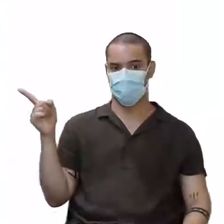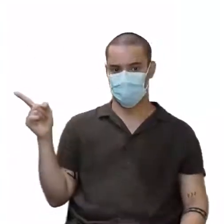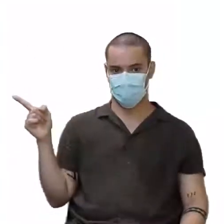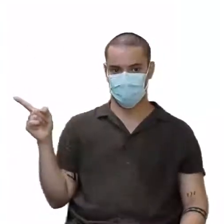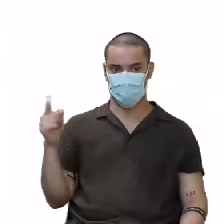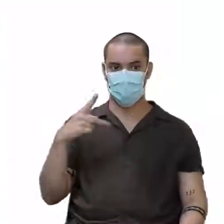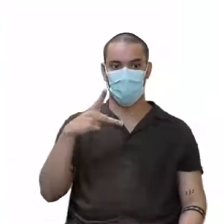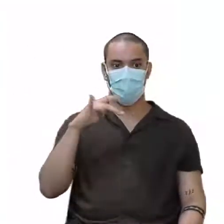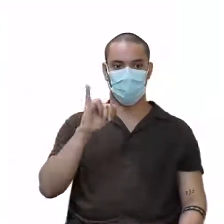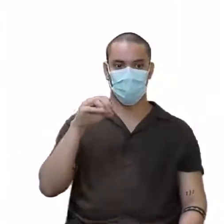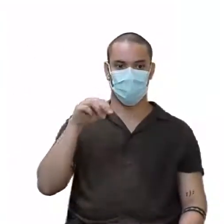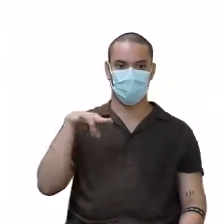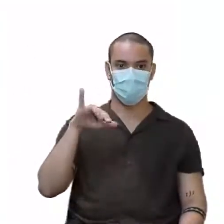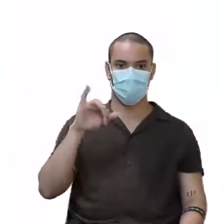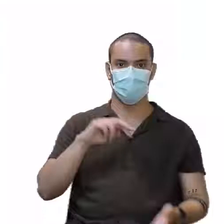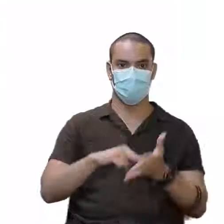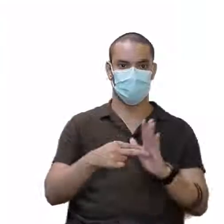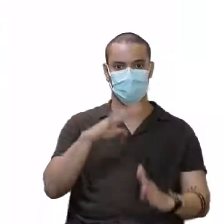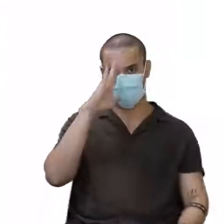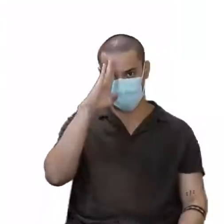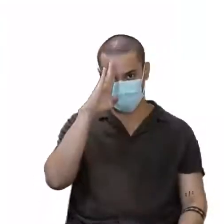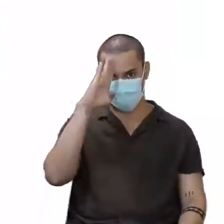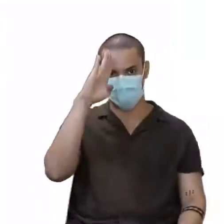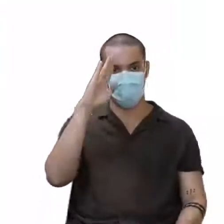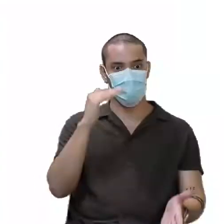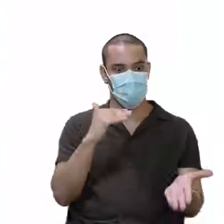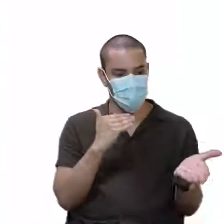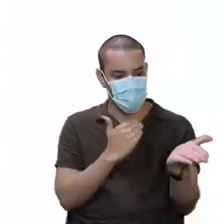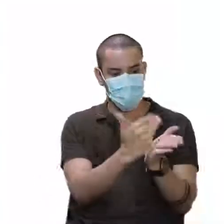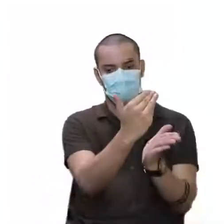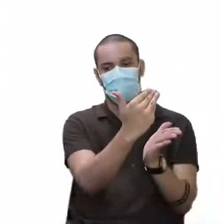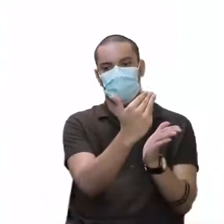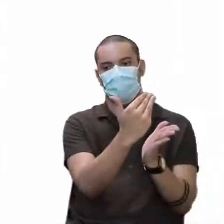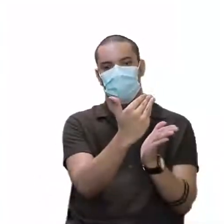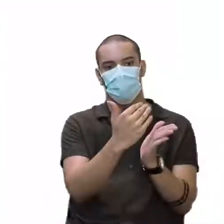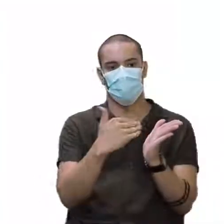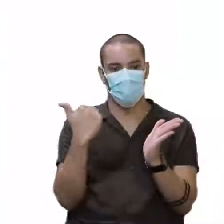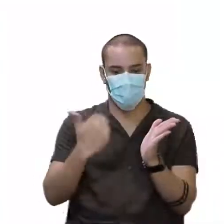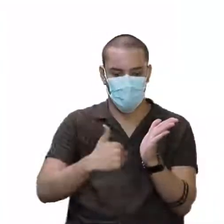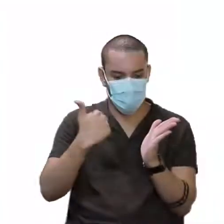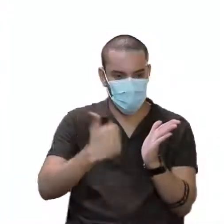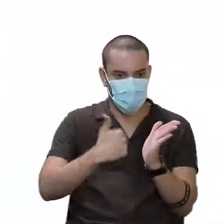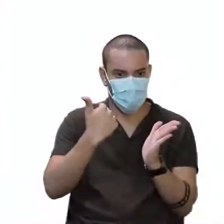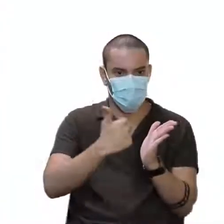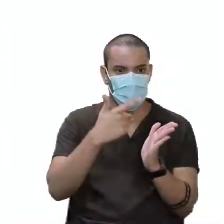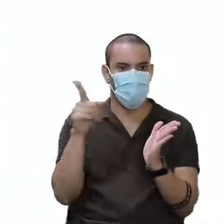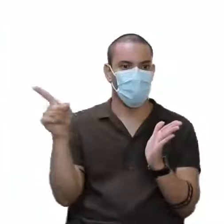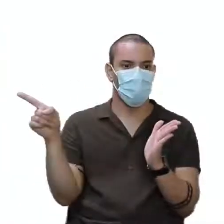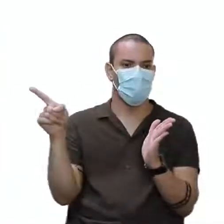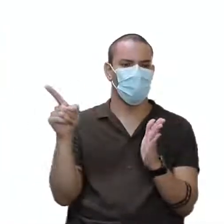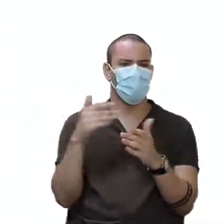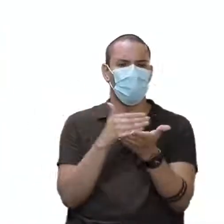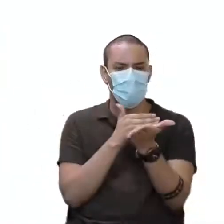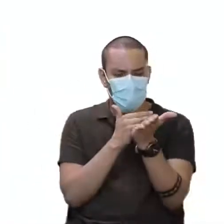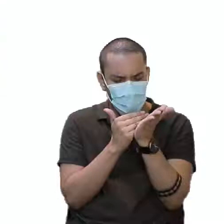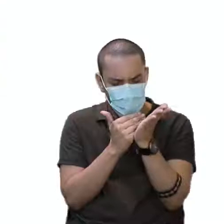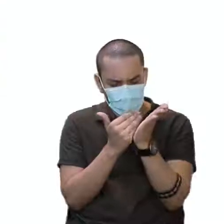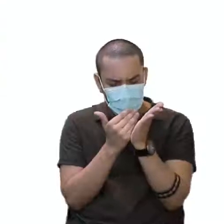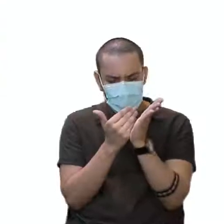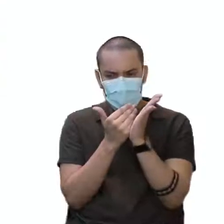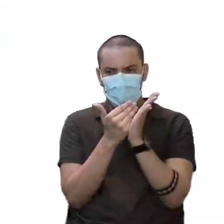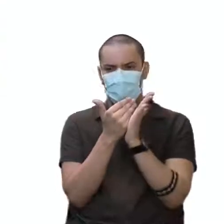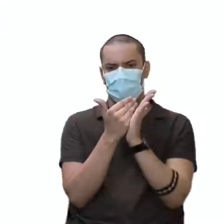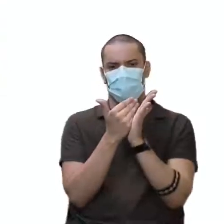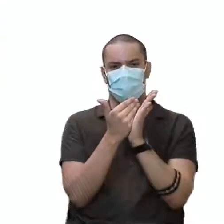A fase pioneira, onde você tem as primeiras formas de vida se desenvolvendo, desde os líquens, insetos, pequenas